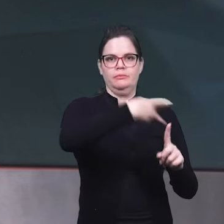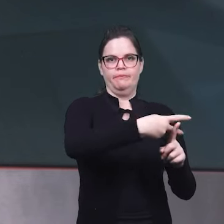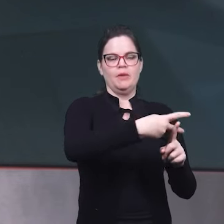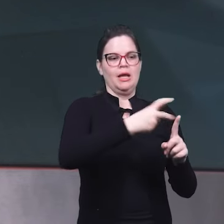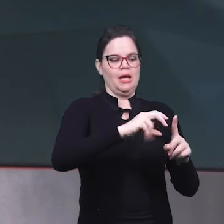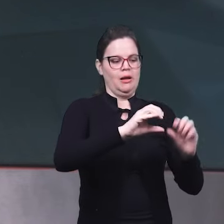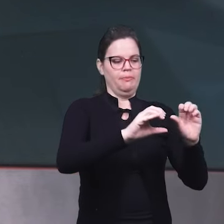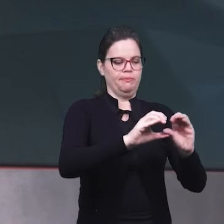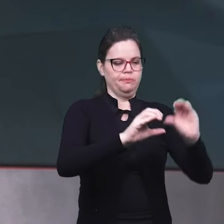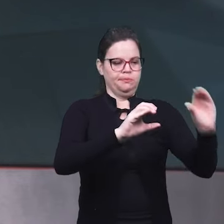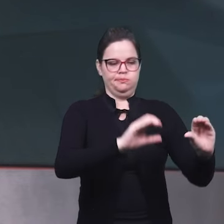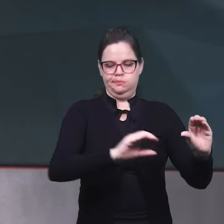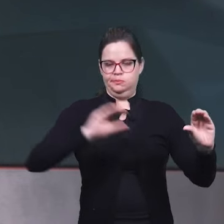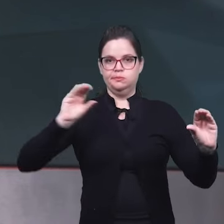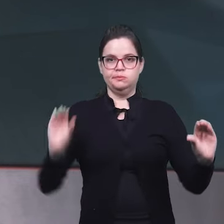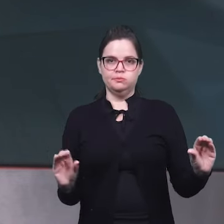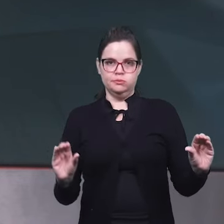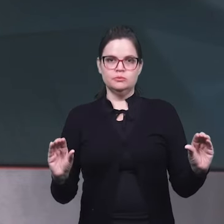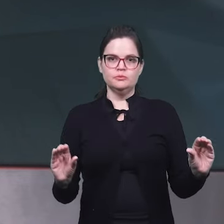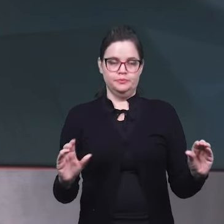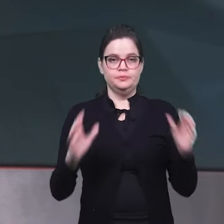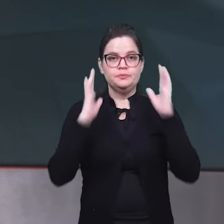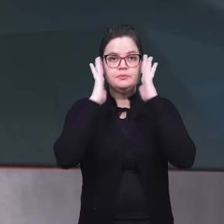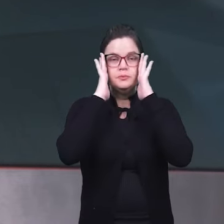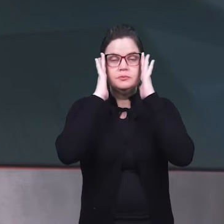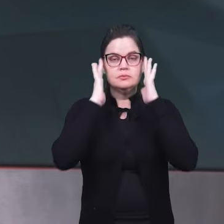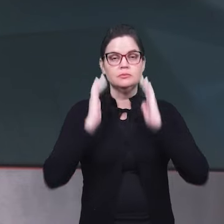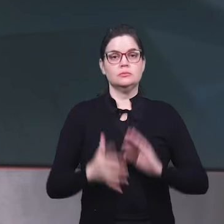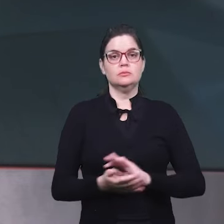nós temos aqui